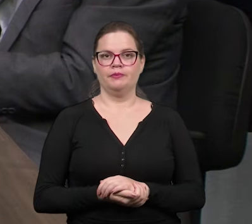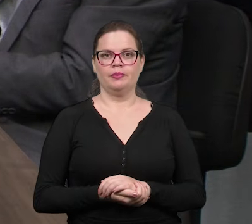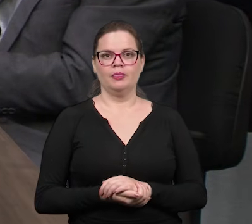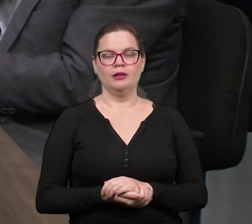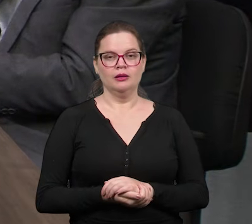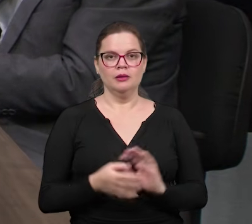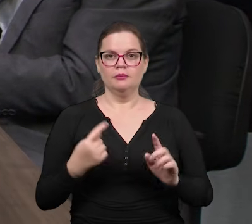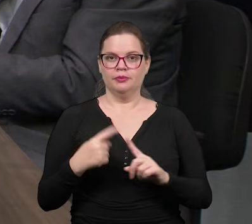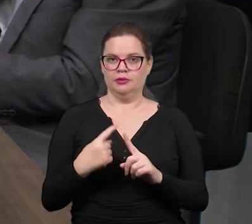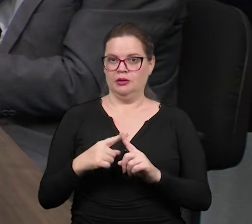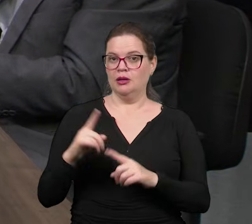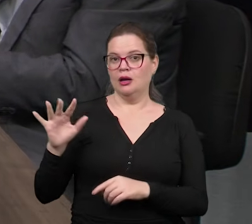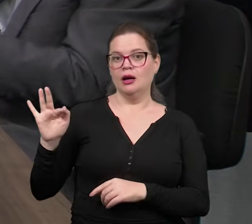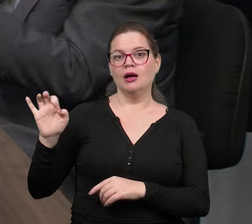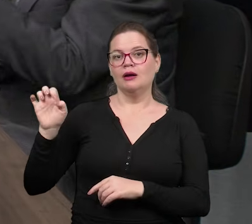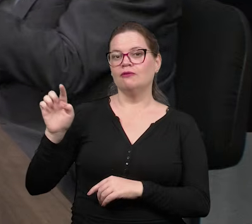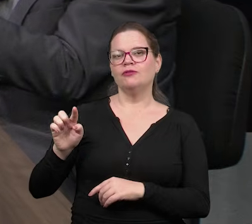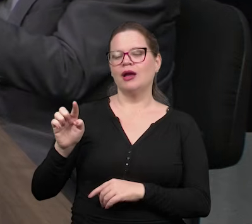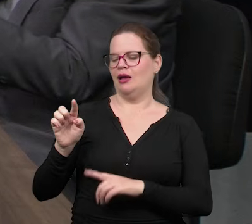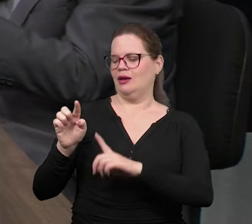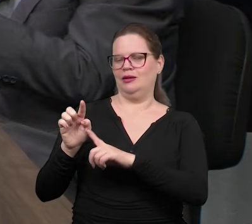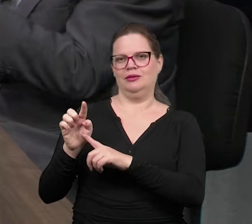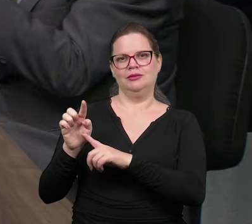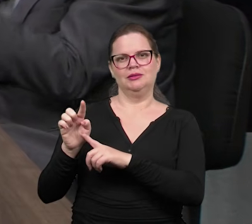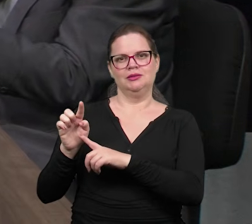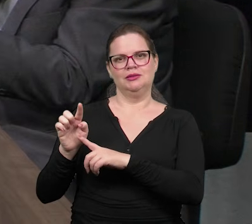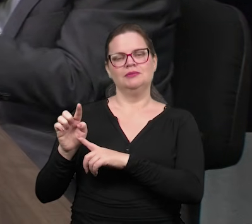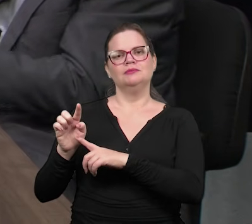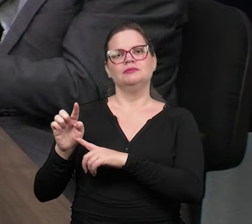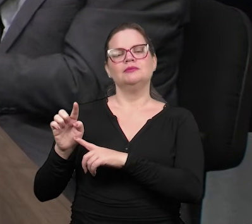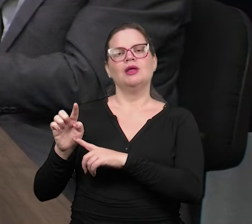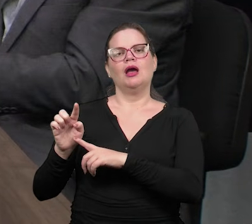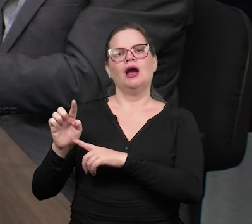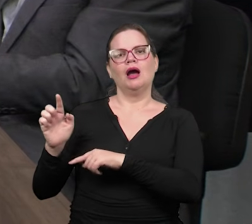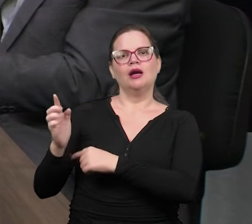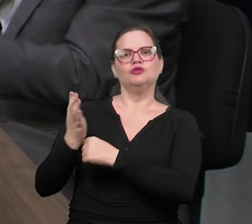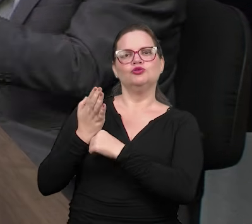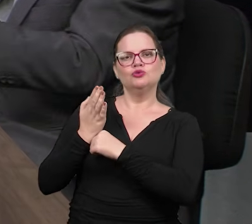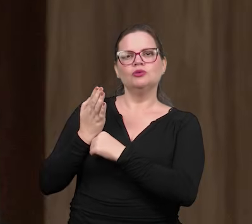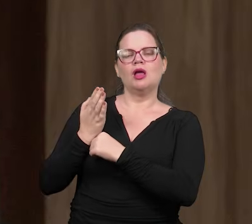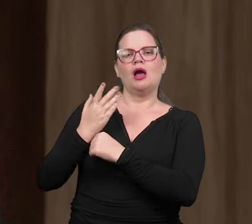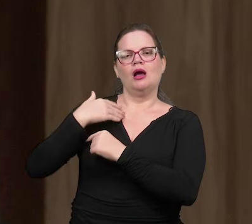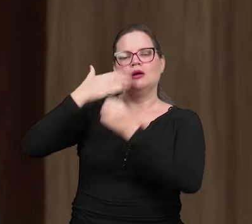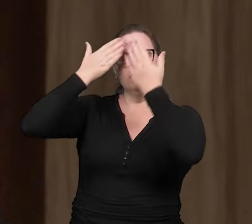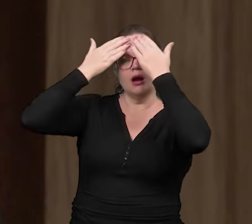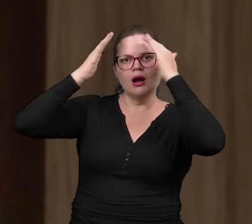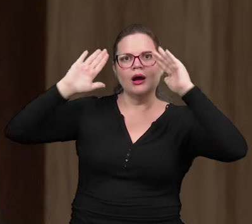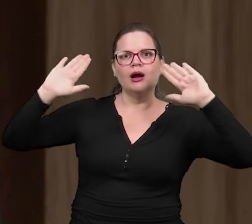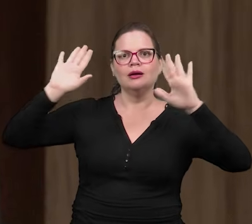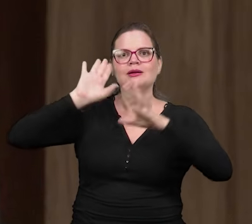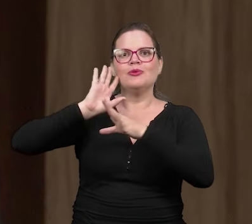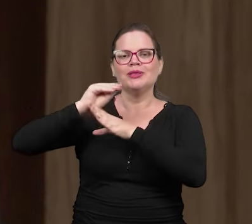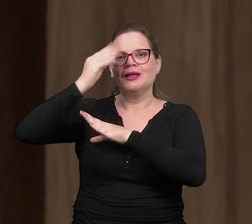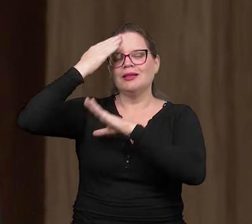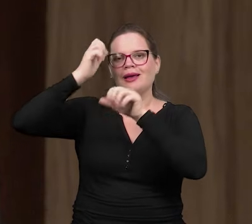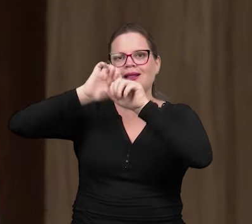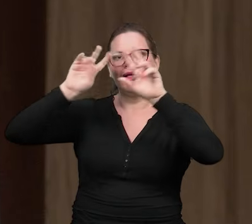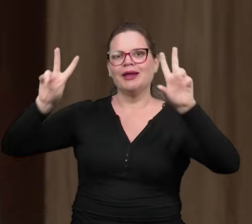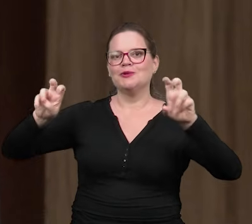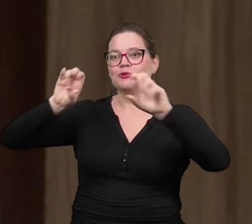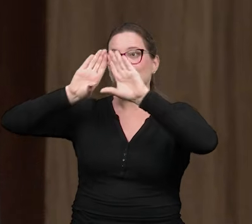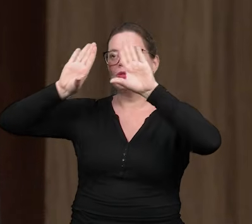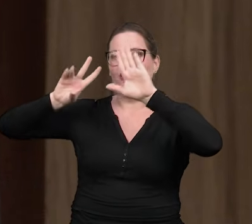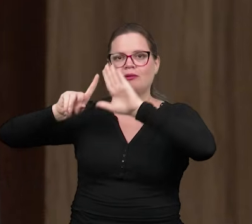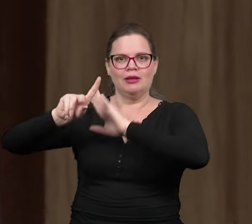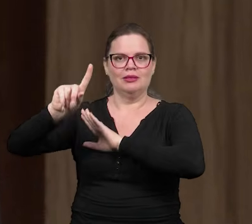leva a divisar valores que estão além das limitações